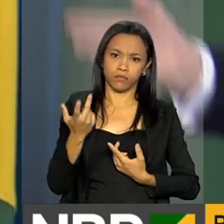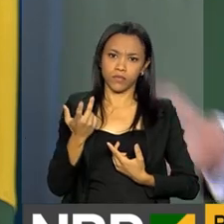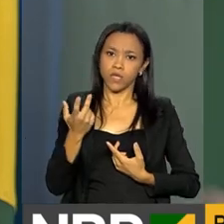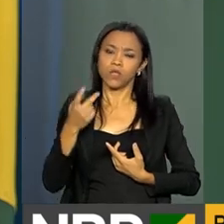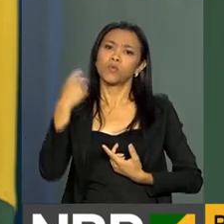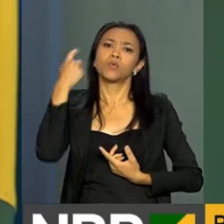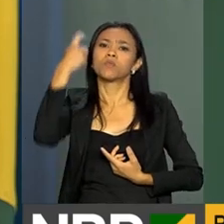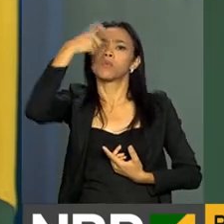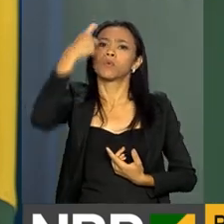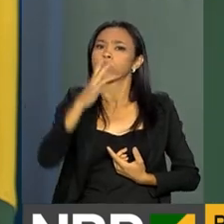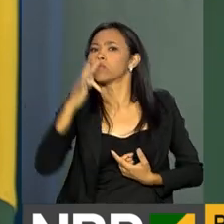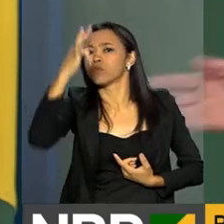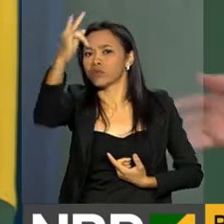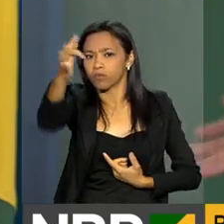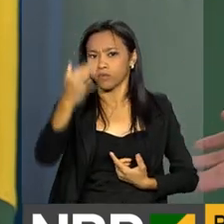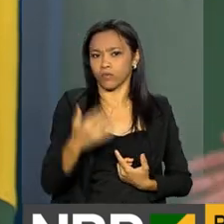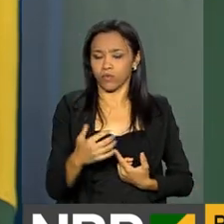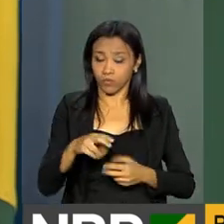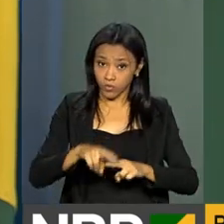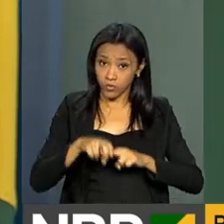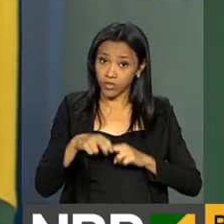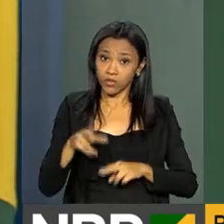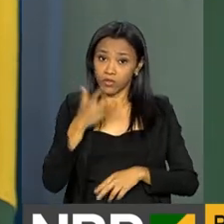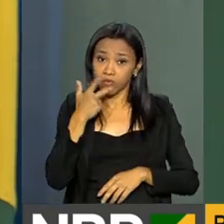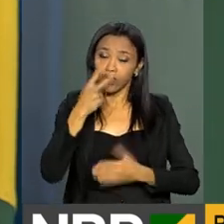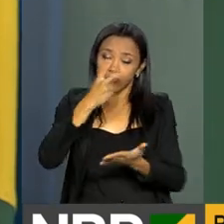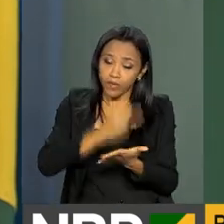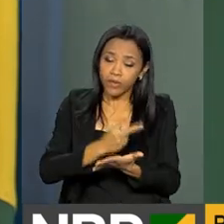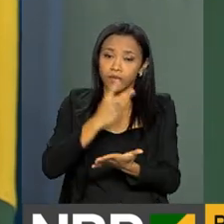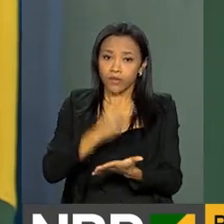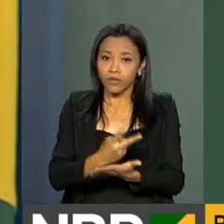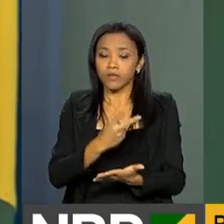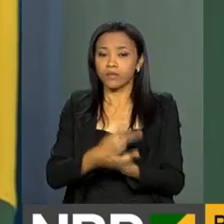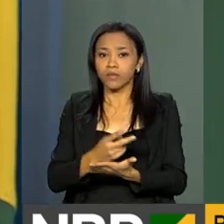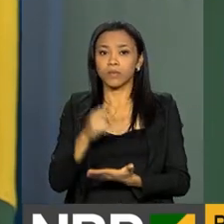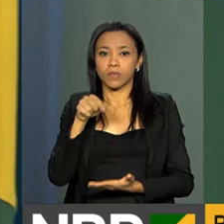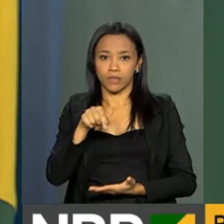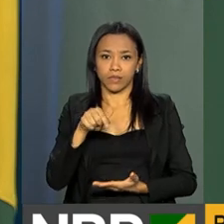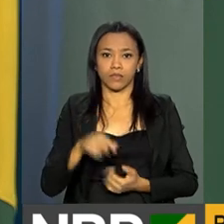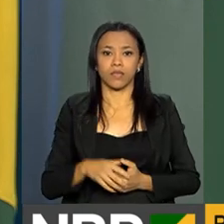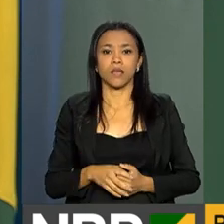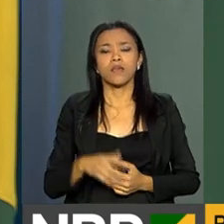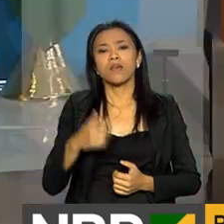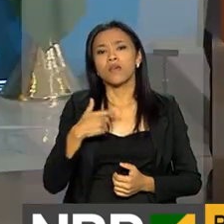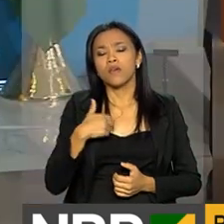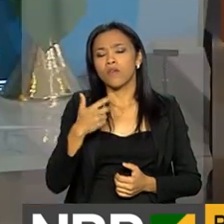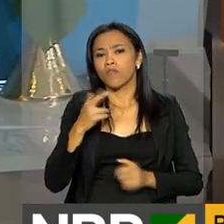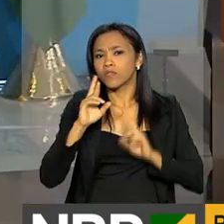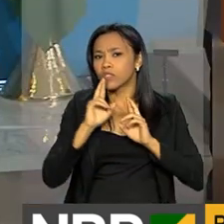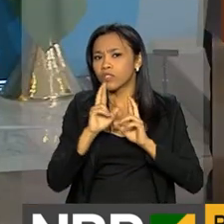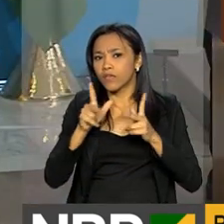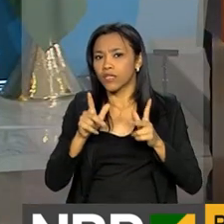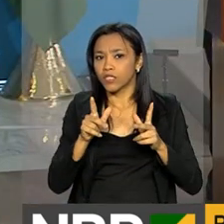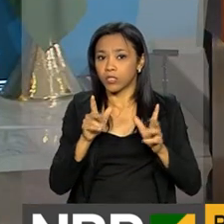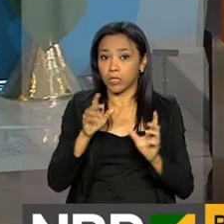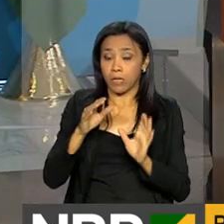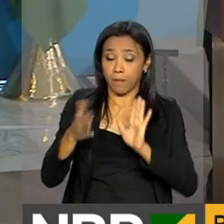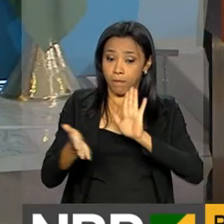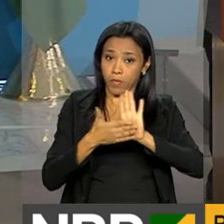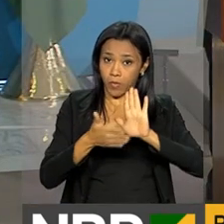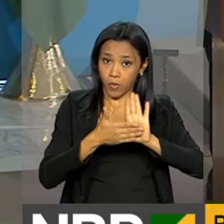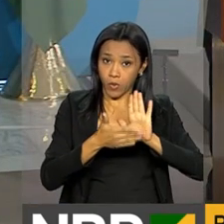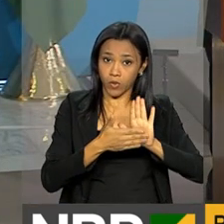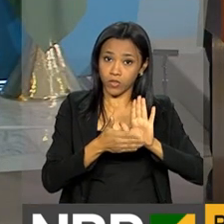Por isso que eu faço sempre, estou sendo repetitivo neste particular, eu faço uma diferença entre as medidas populistas